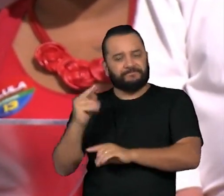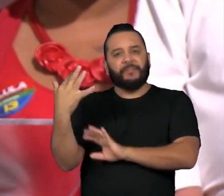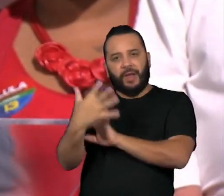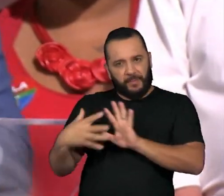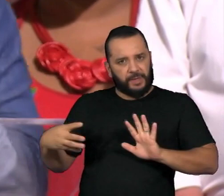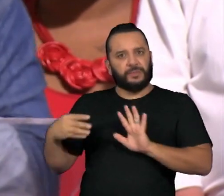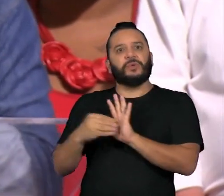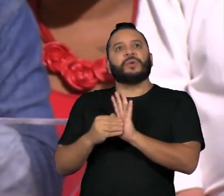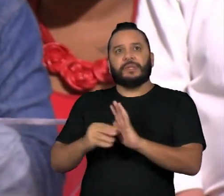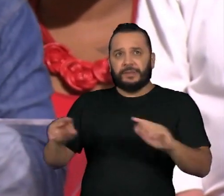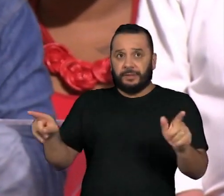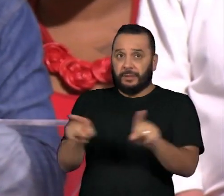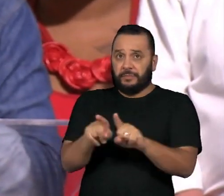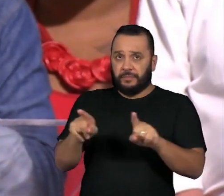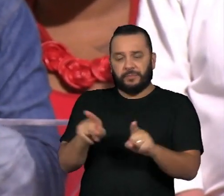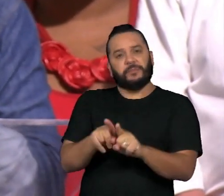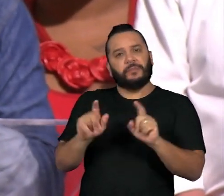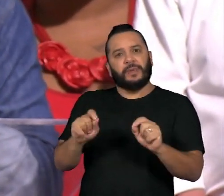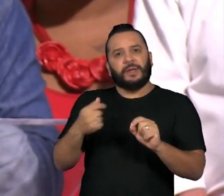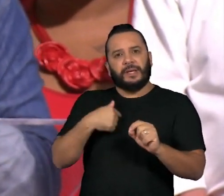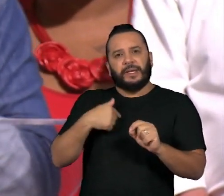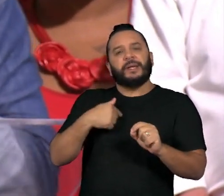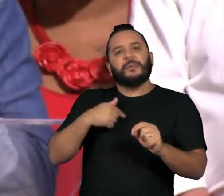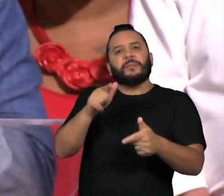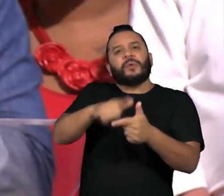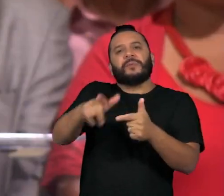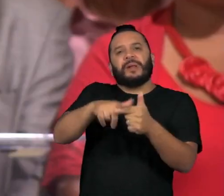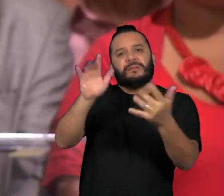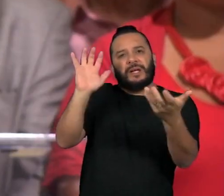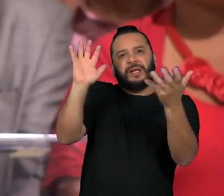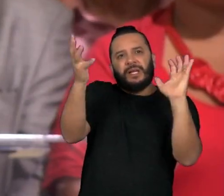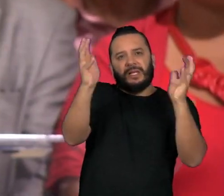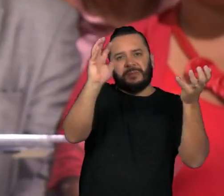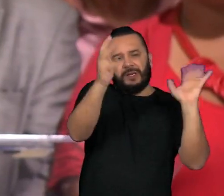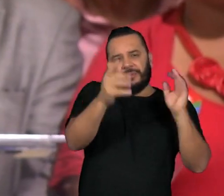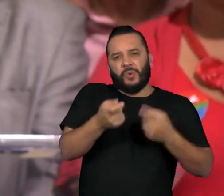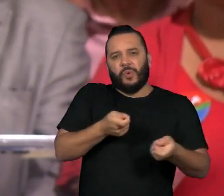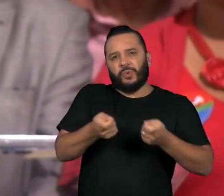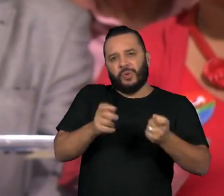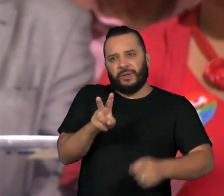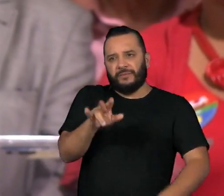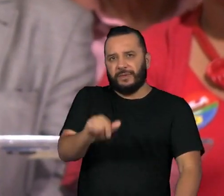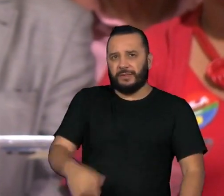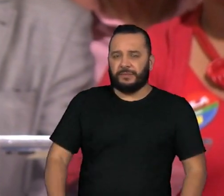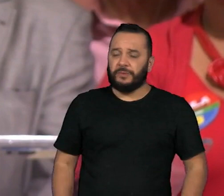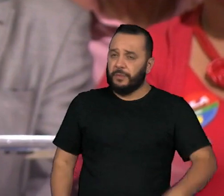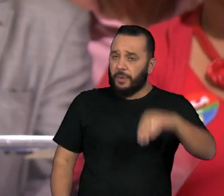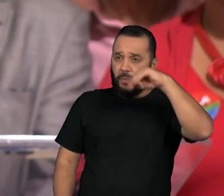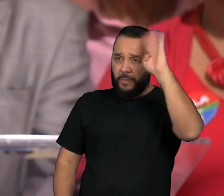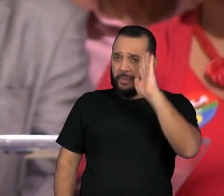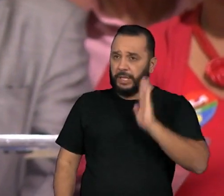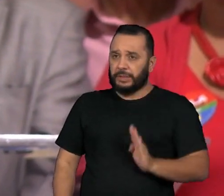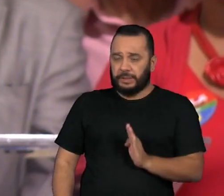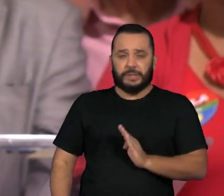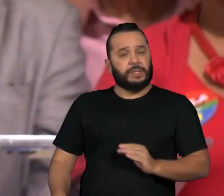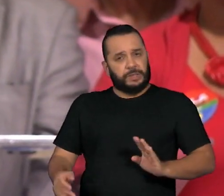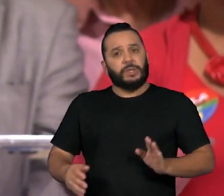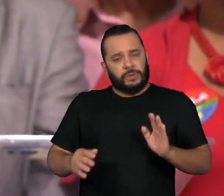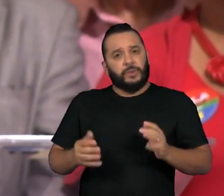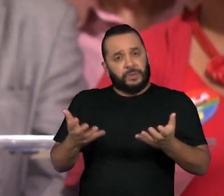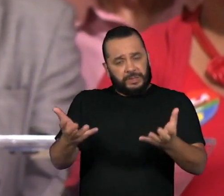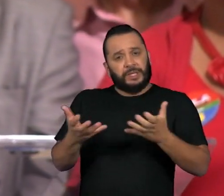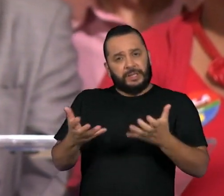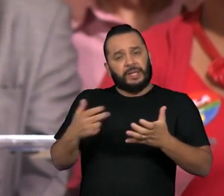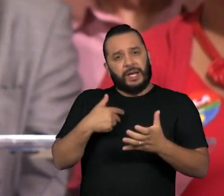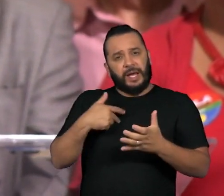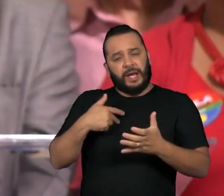nas medidas para controle da crise climática. O Brasil está pronto para retomar o seu